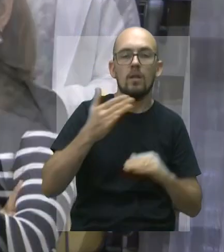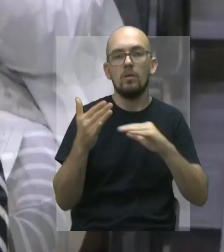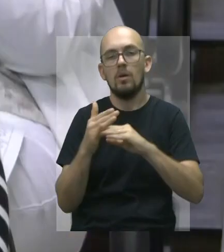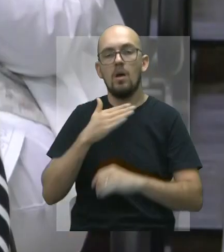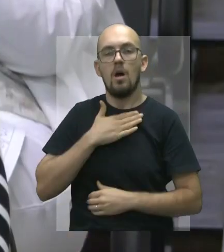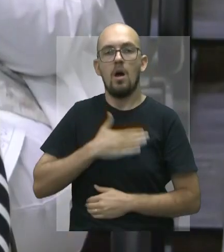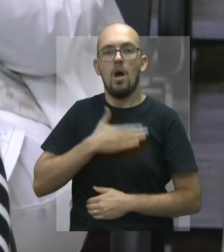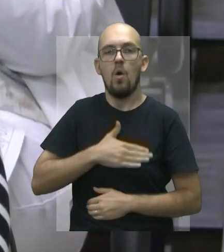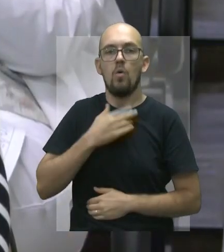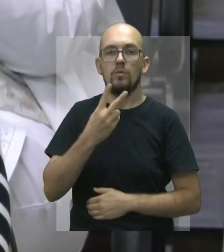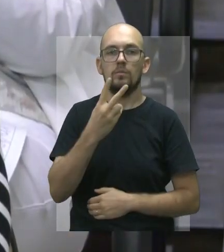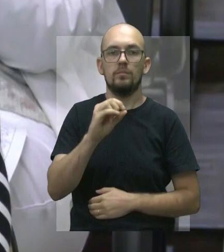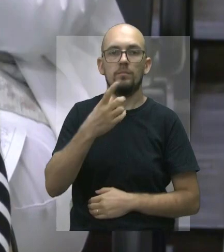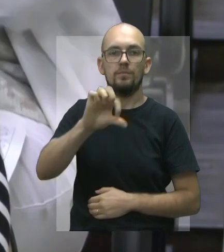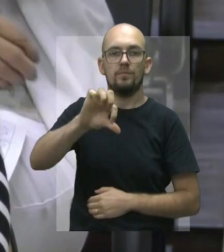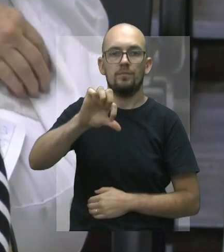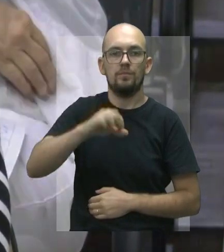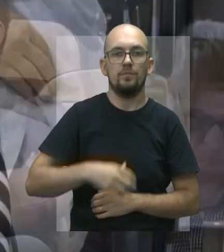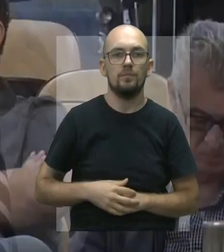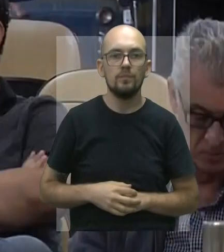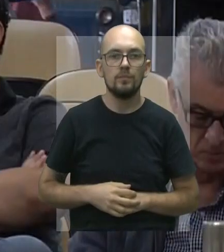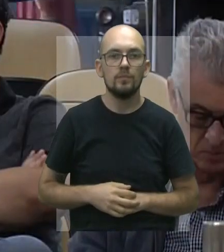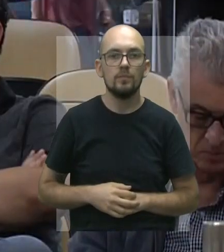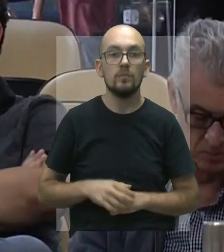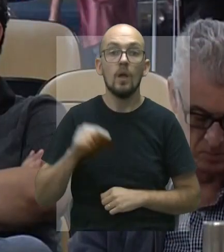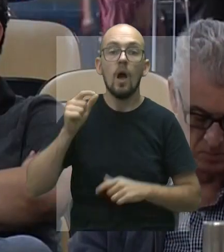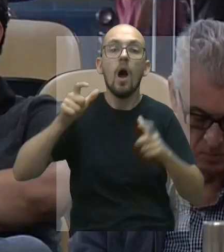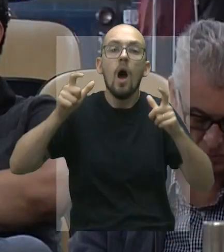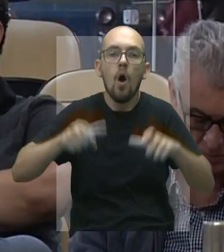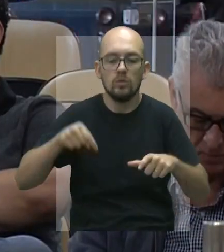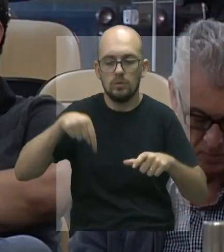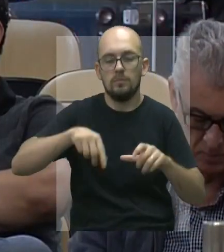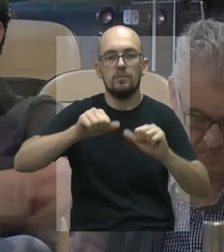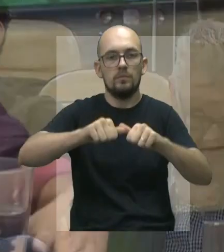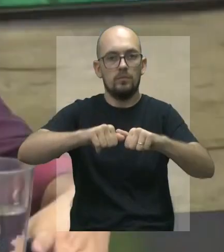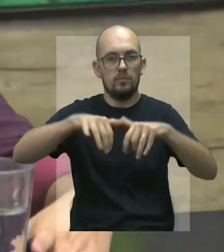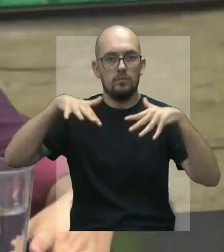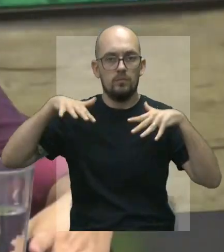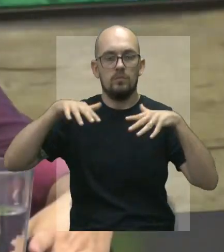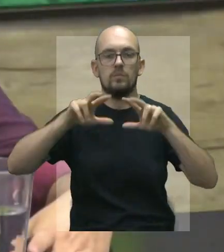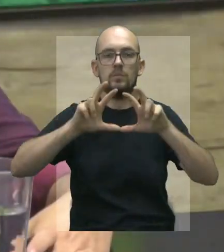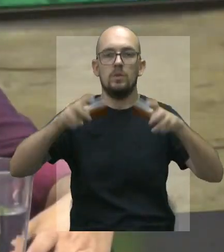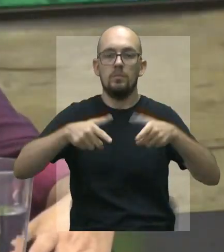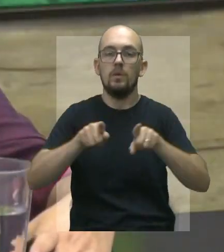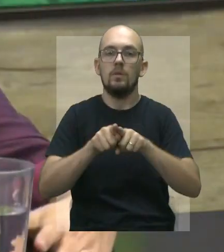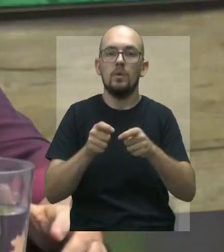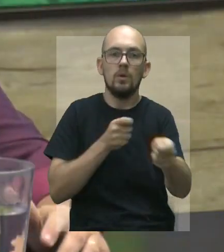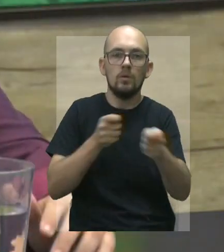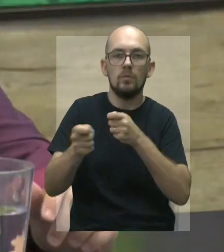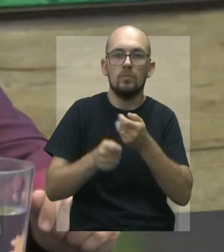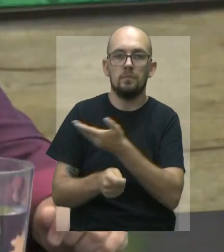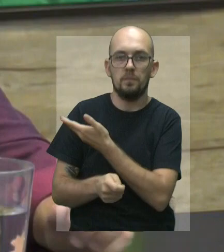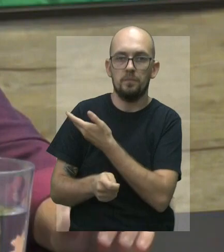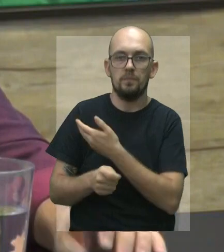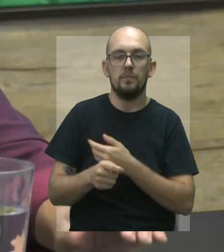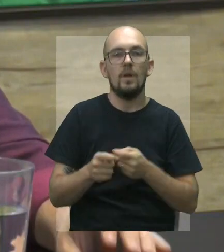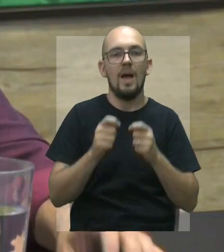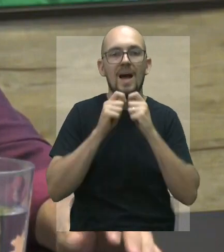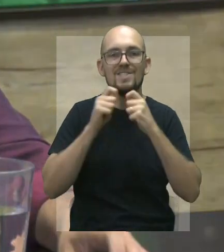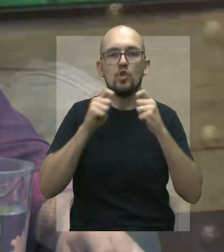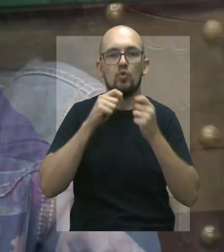agosto de 2019. O evento aconteceu na Câmara e foi conduzido pelo assessor da Secretaria,